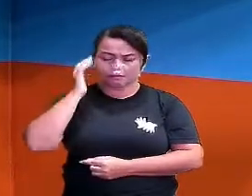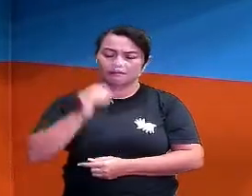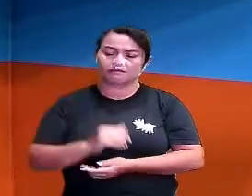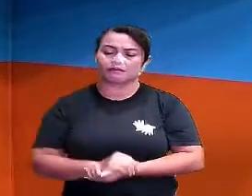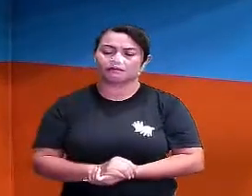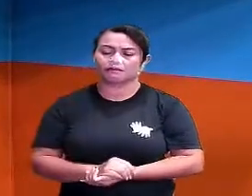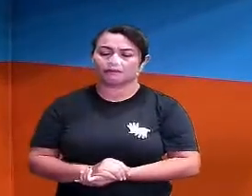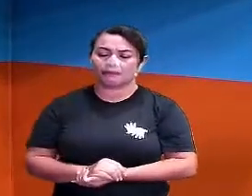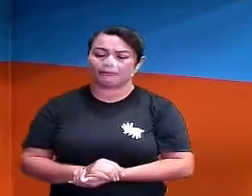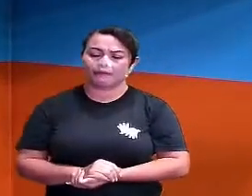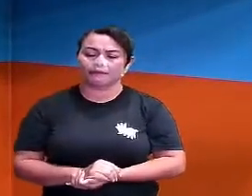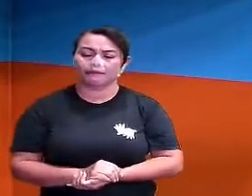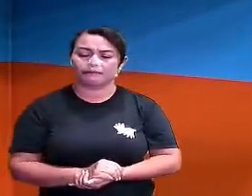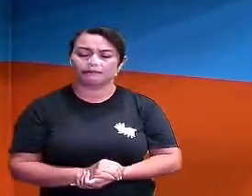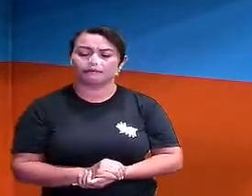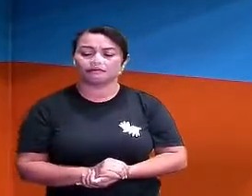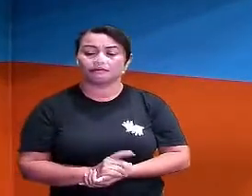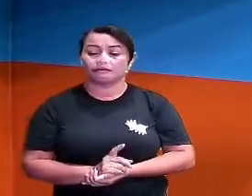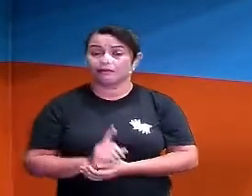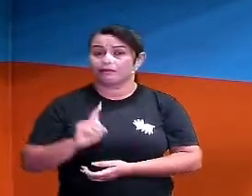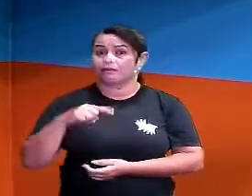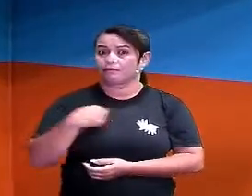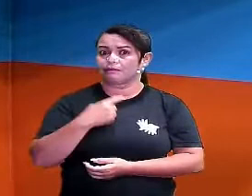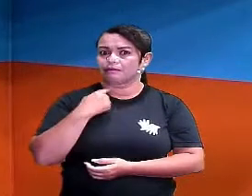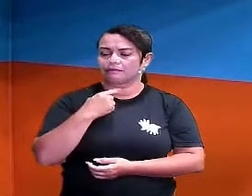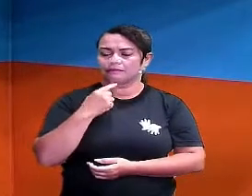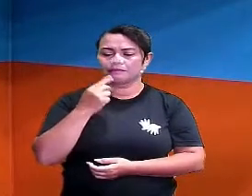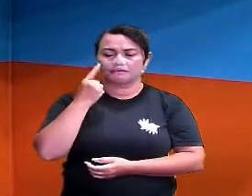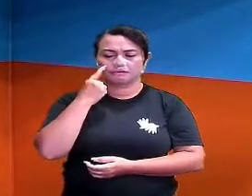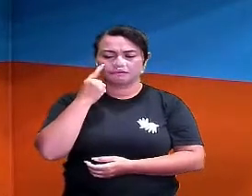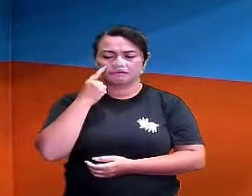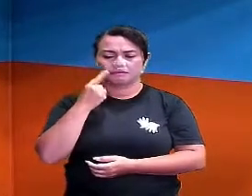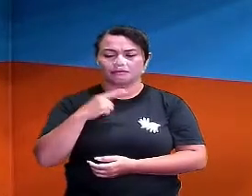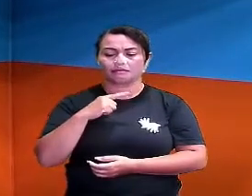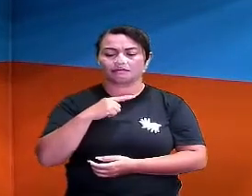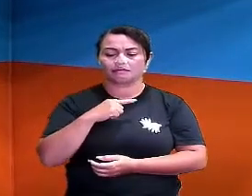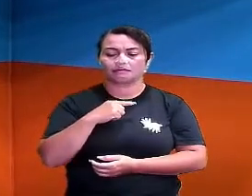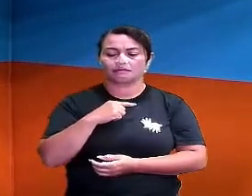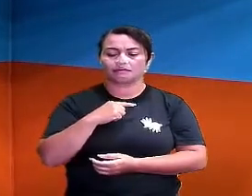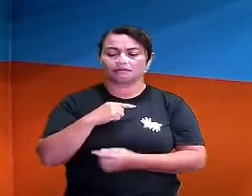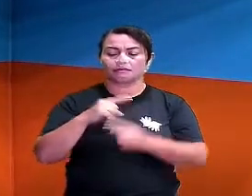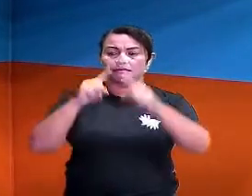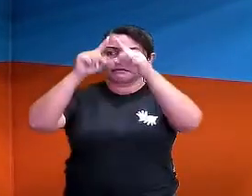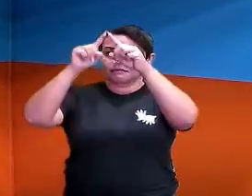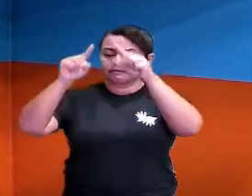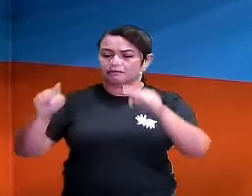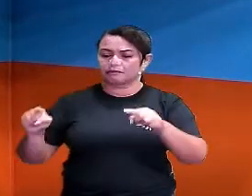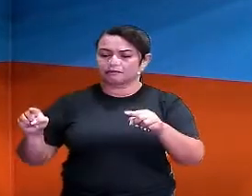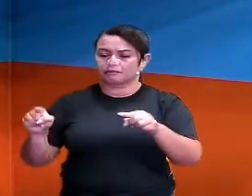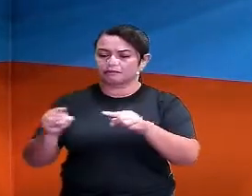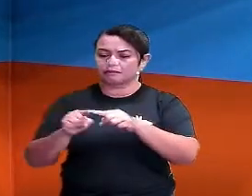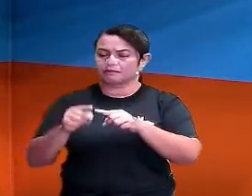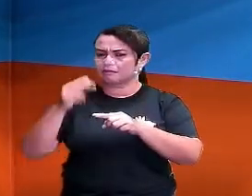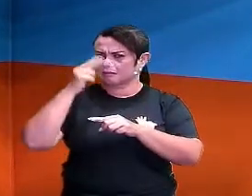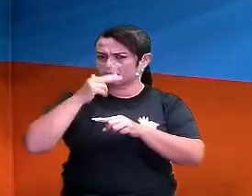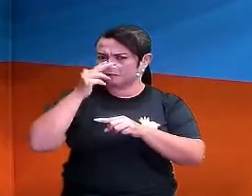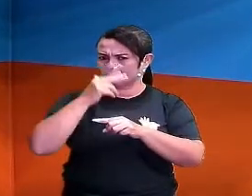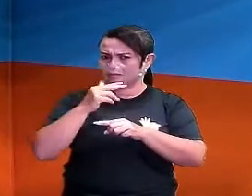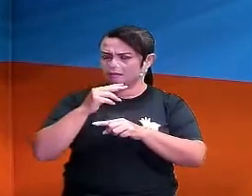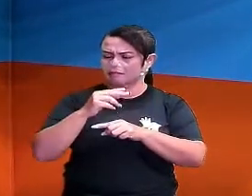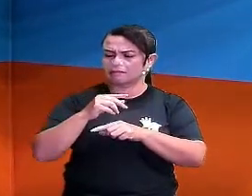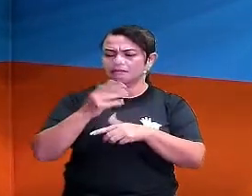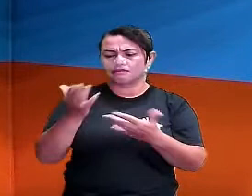gente, né, não ter dúvidas. Se todos os lados possuíam a mesma medida, é um